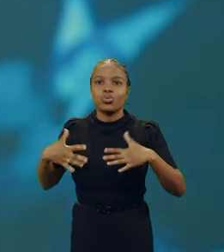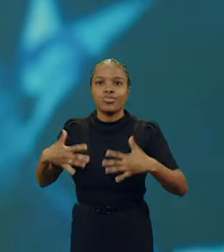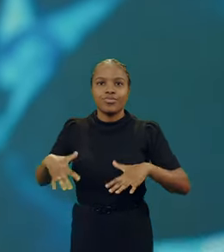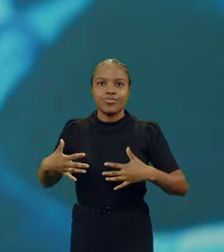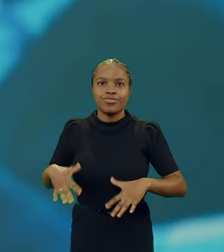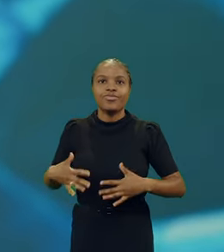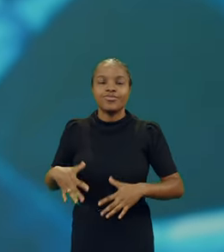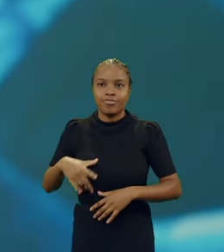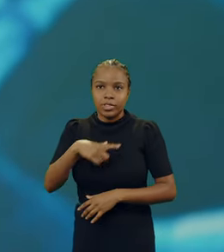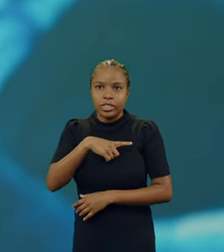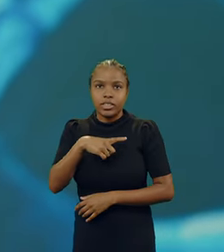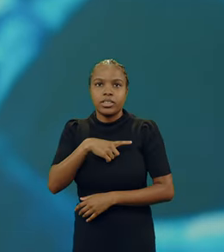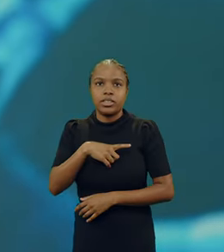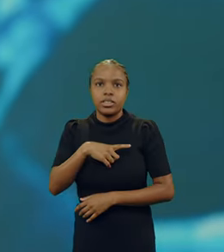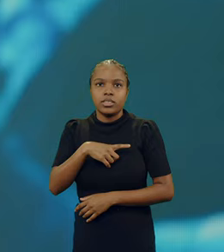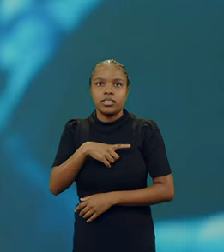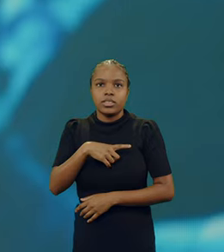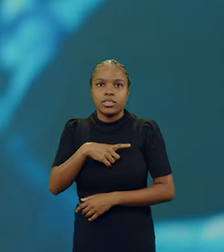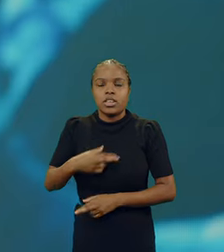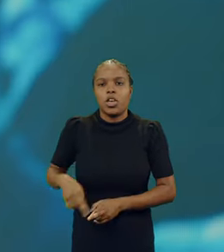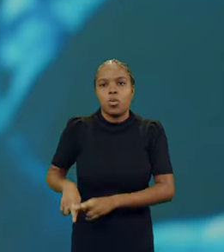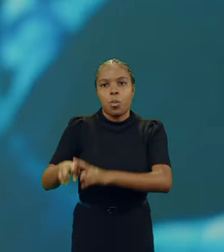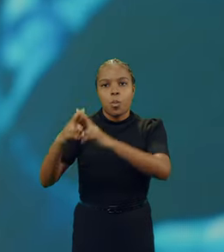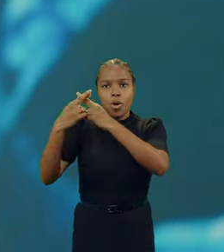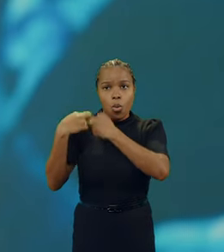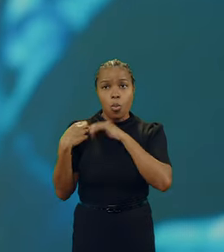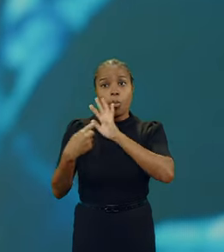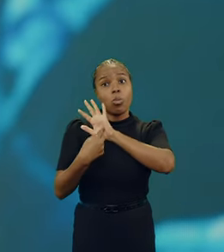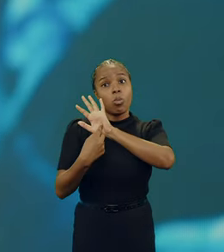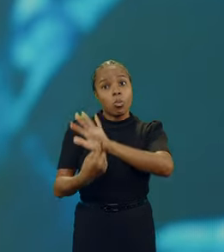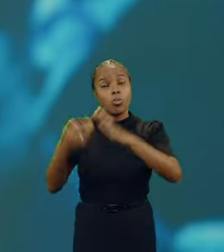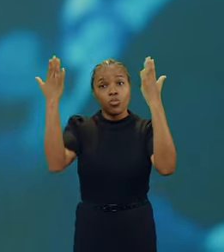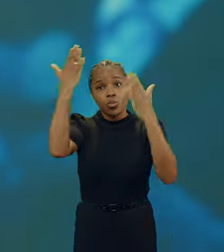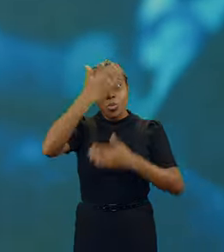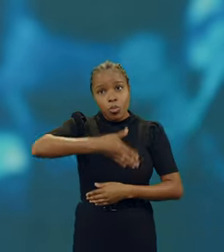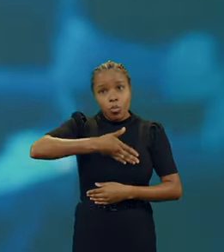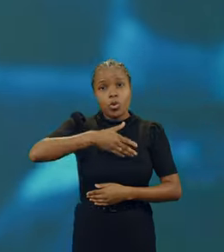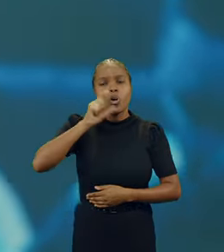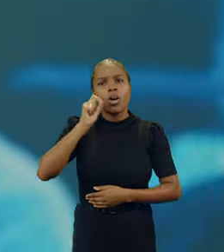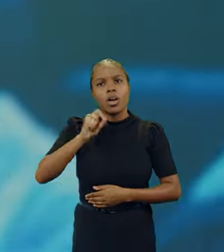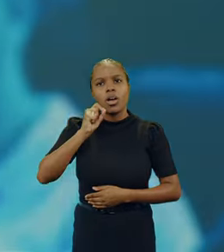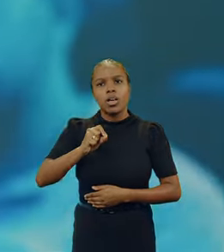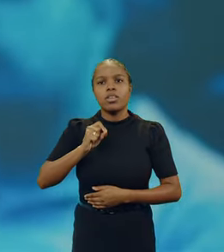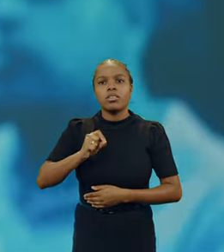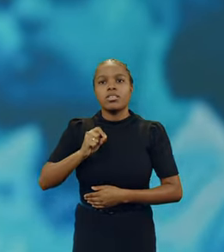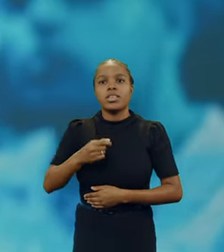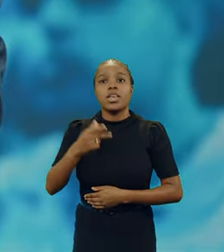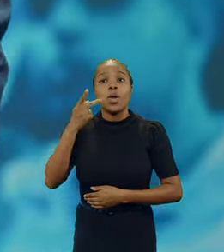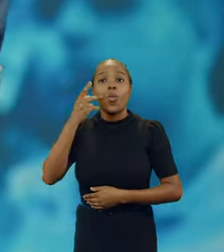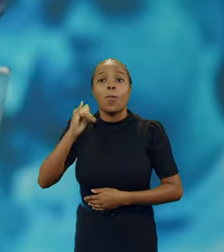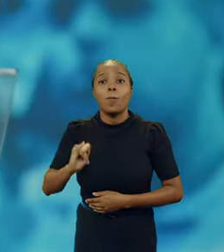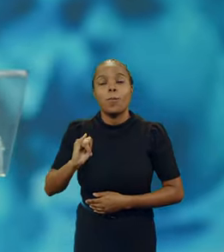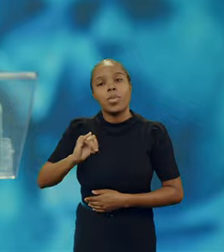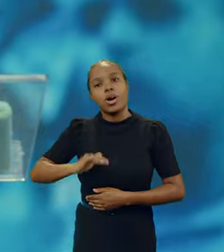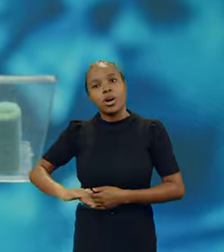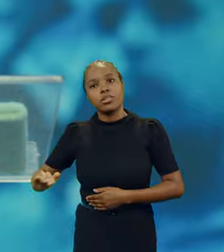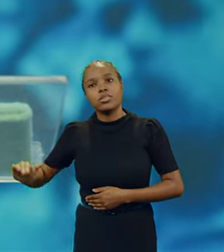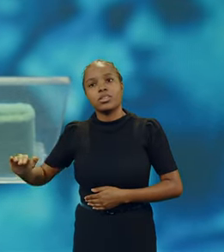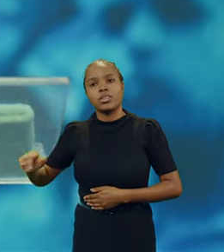ia ter que provar quem era o pai da criança.